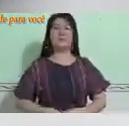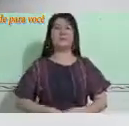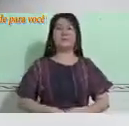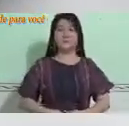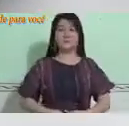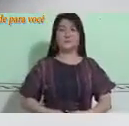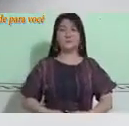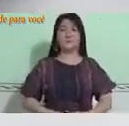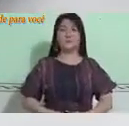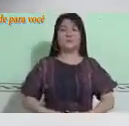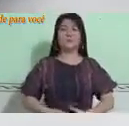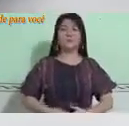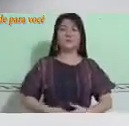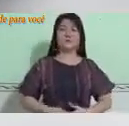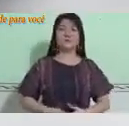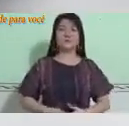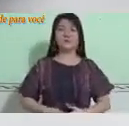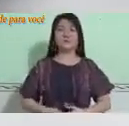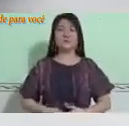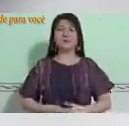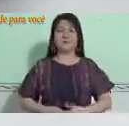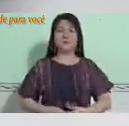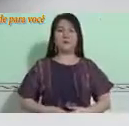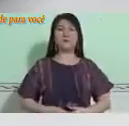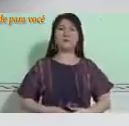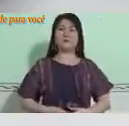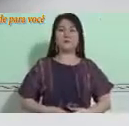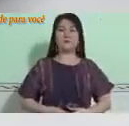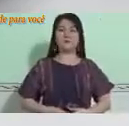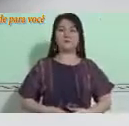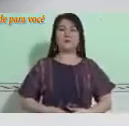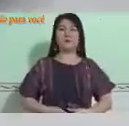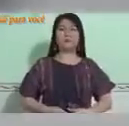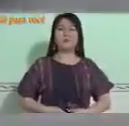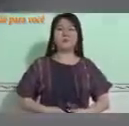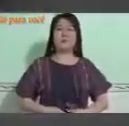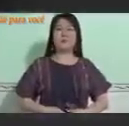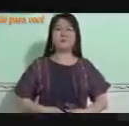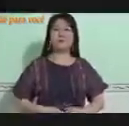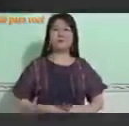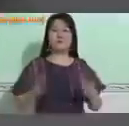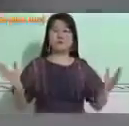Veja como funciona o ciclo irregular. 3. Acento agudo